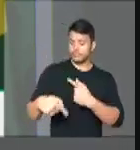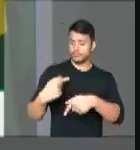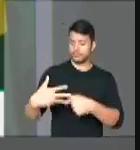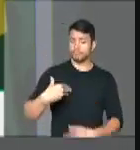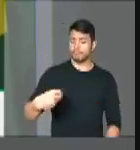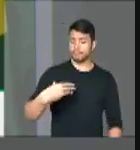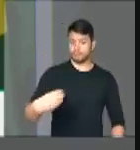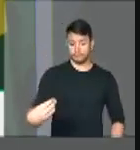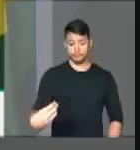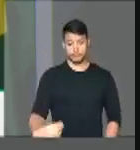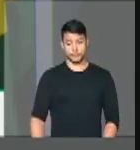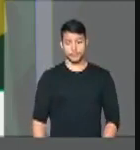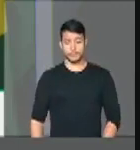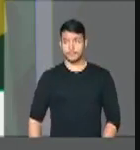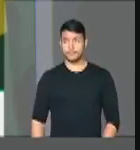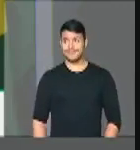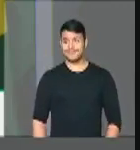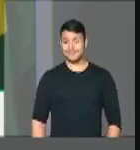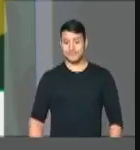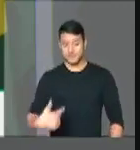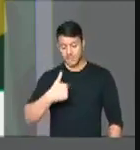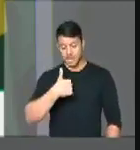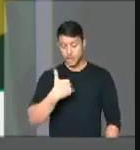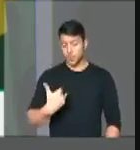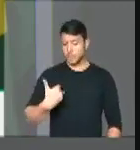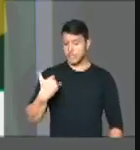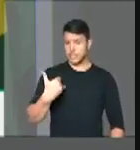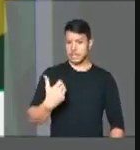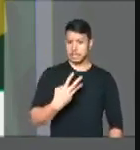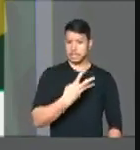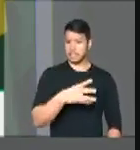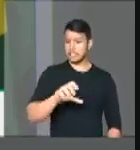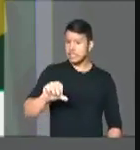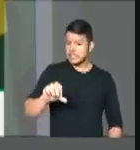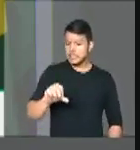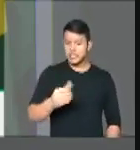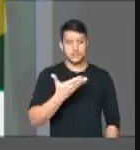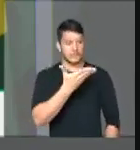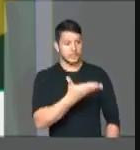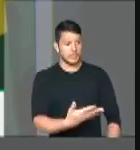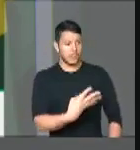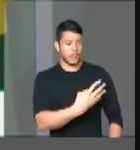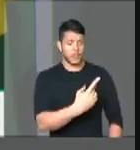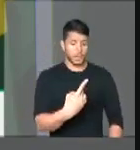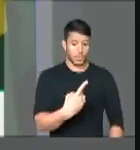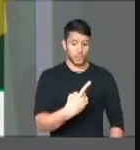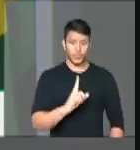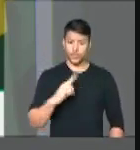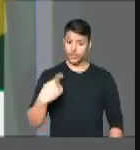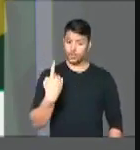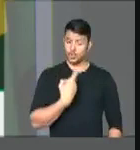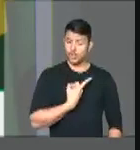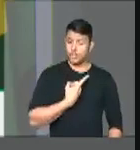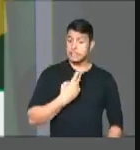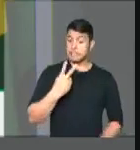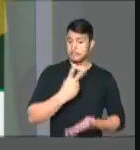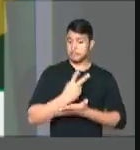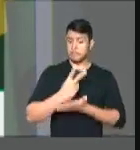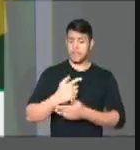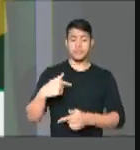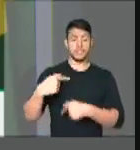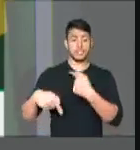gerações que estão vivas hoje. Eu tenho 36, Luiz tem 41 anos, somos praticamente da mesma